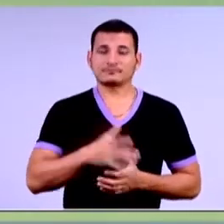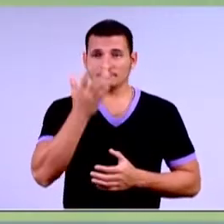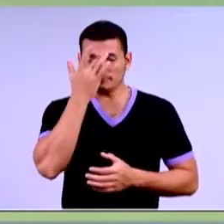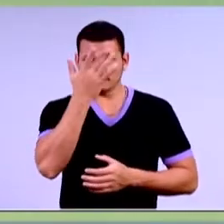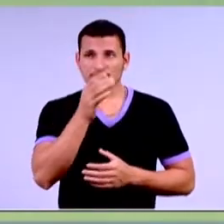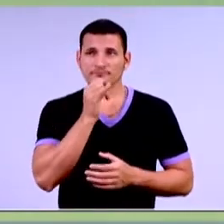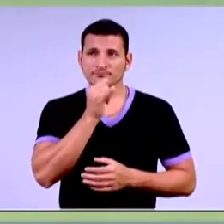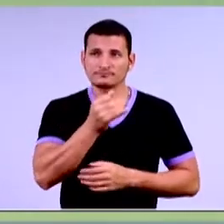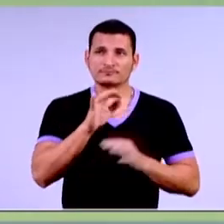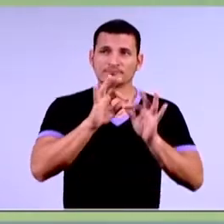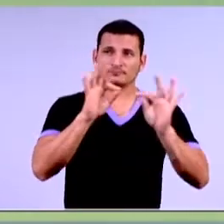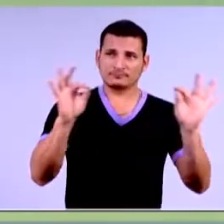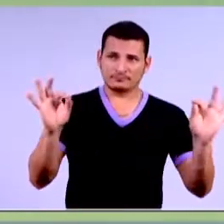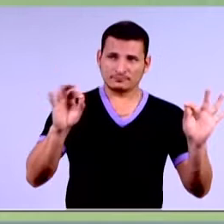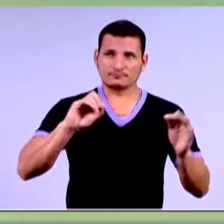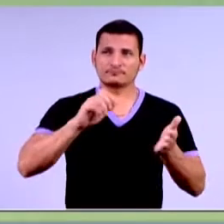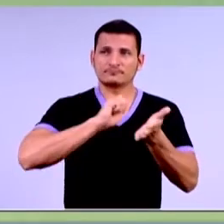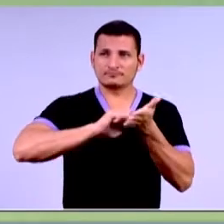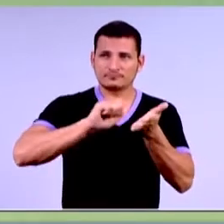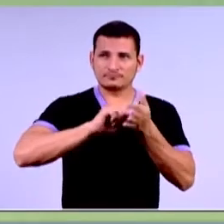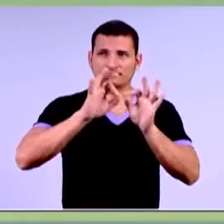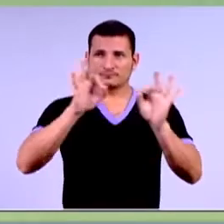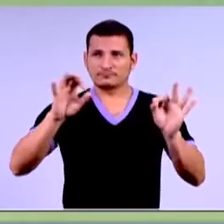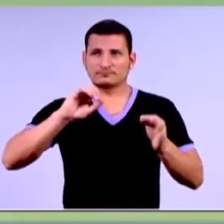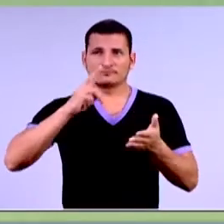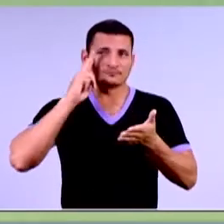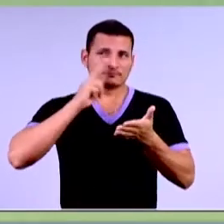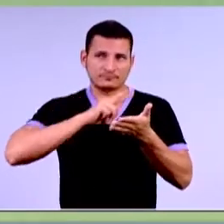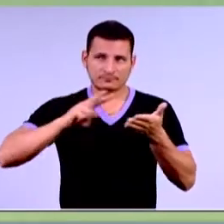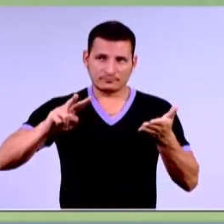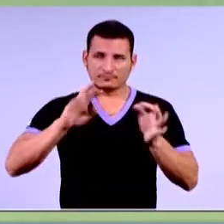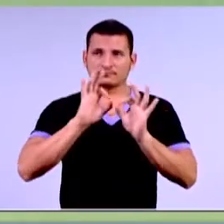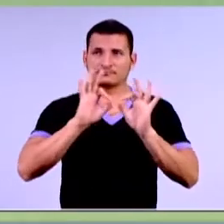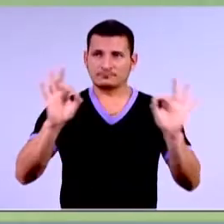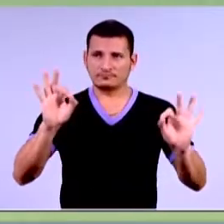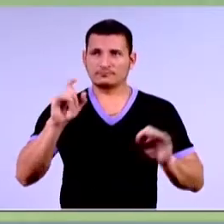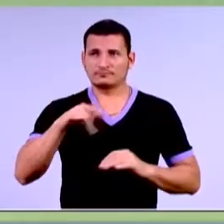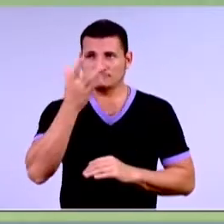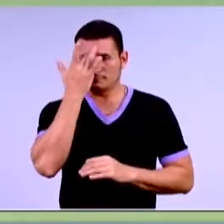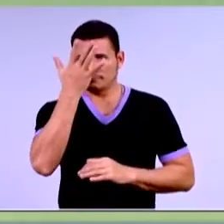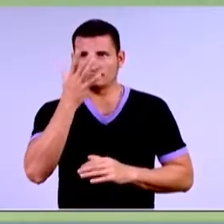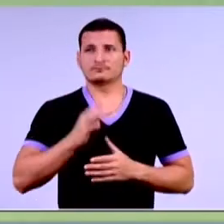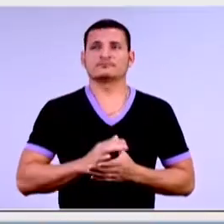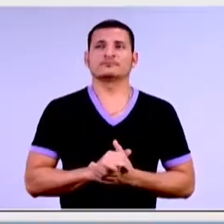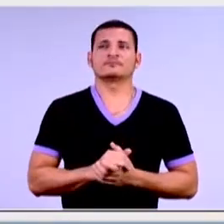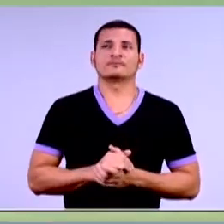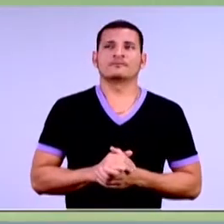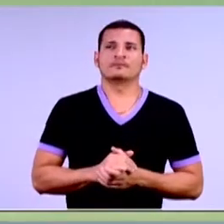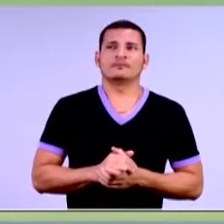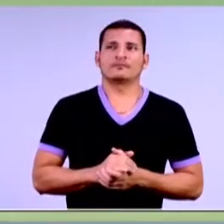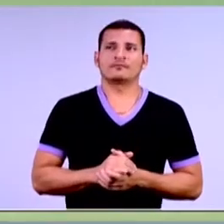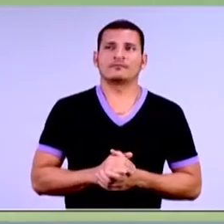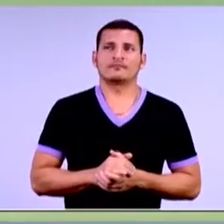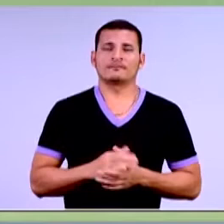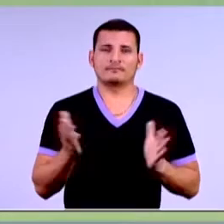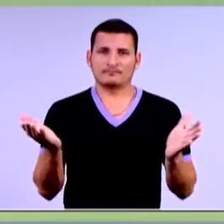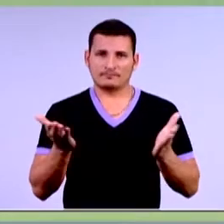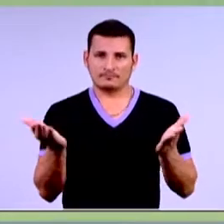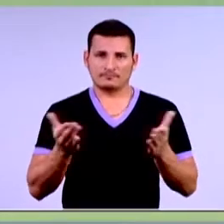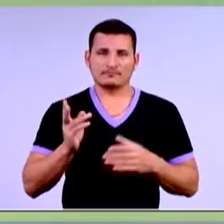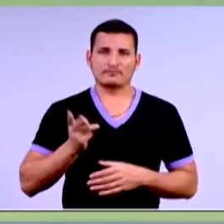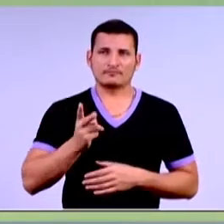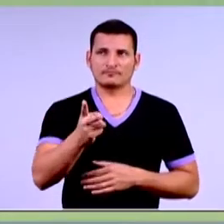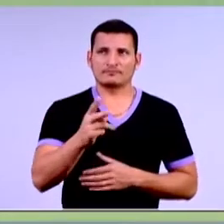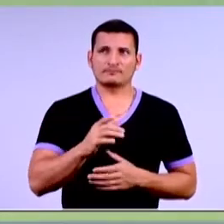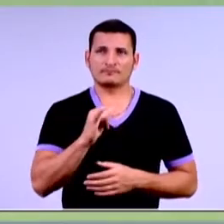frase ou escrever uma frase ou ler uma frase com esses pronomes a ficar muito fácil agora dando continuidade